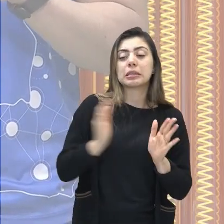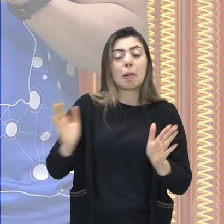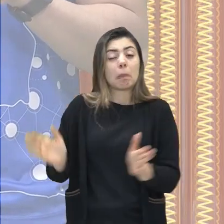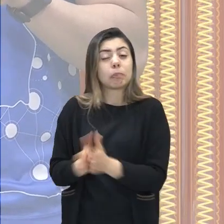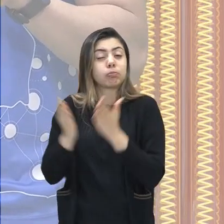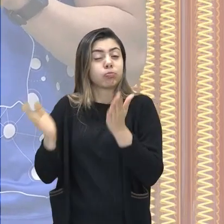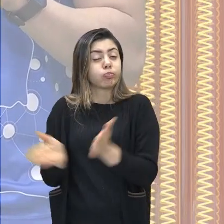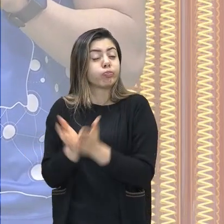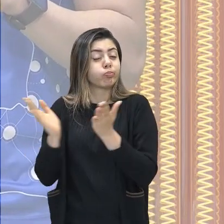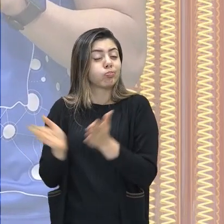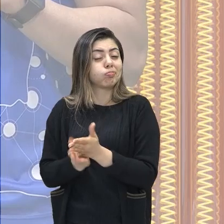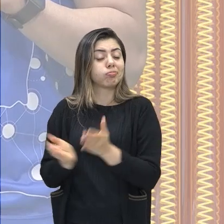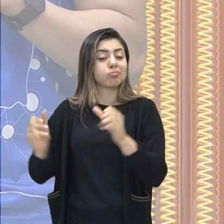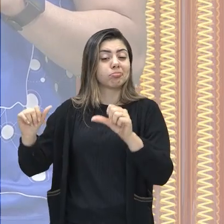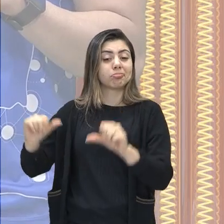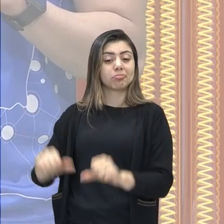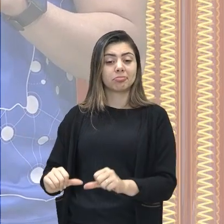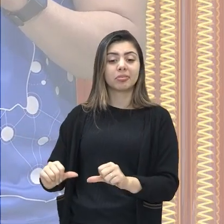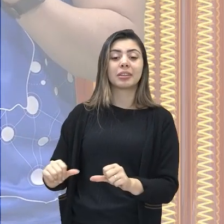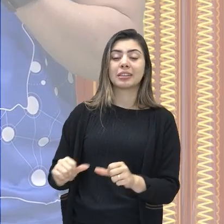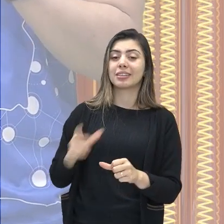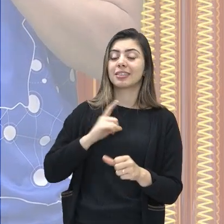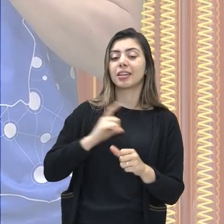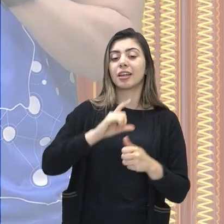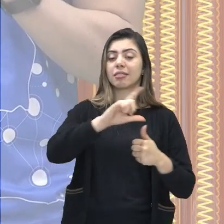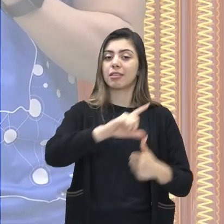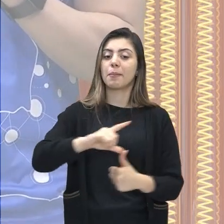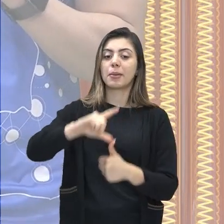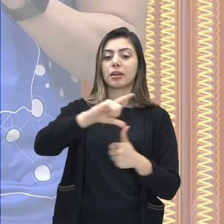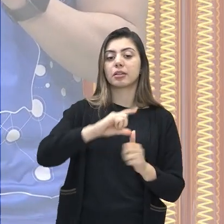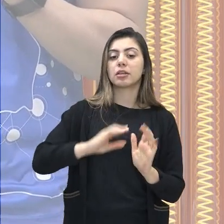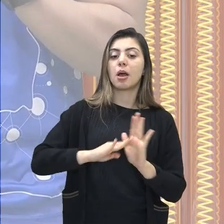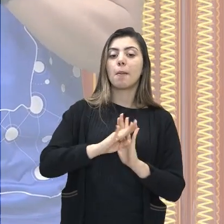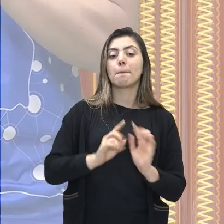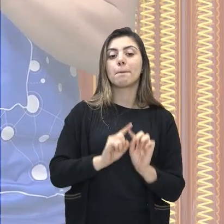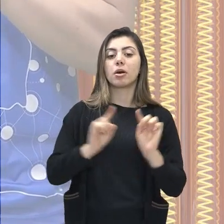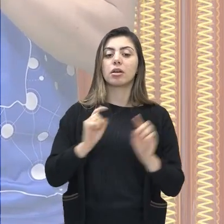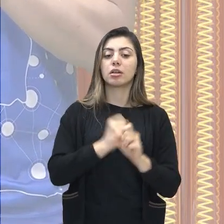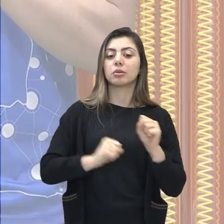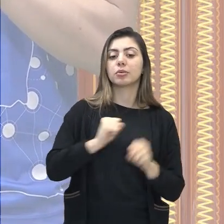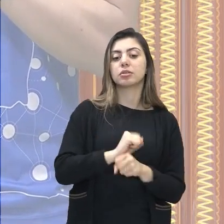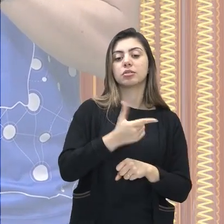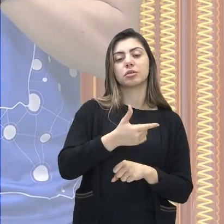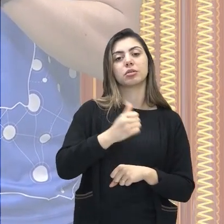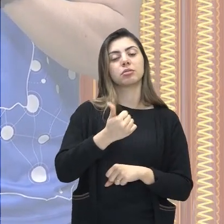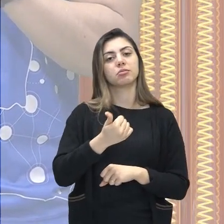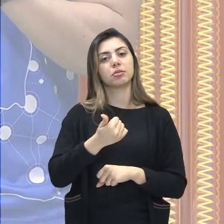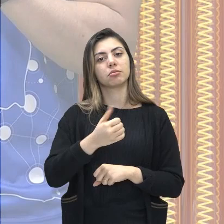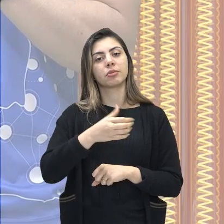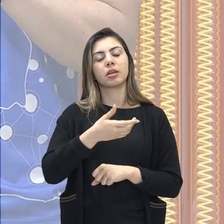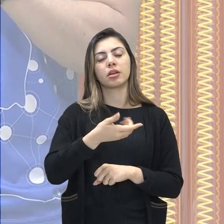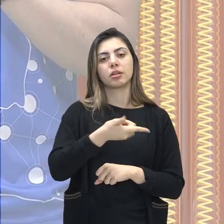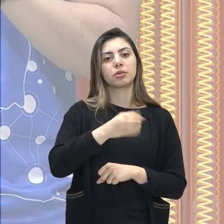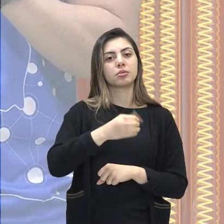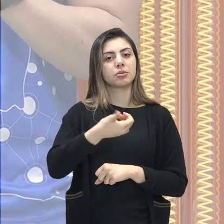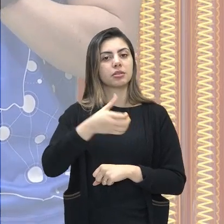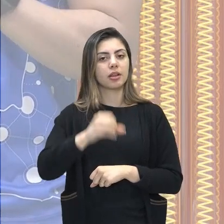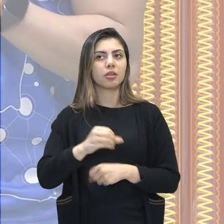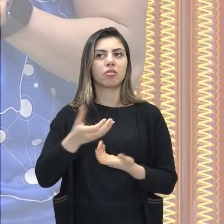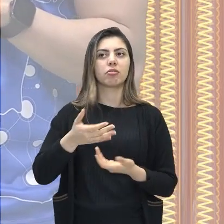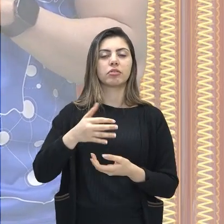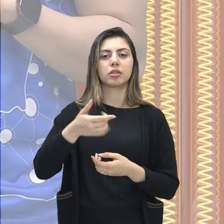tem declinado um pouco na América Latina, mas em 2019, 2020, a gente tem aí um